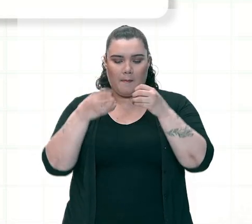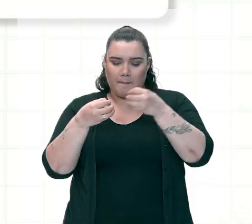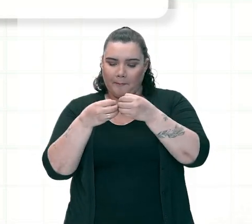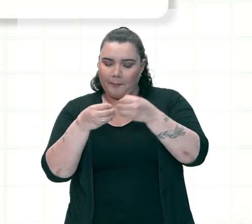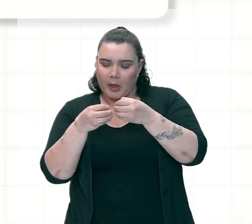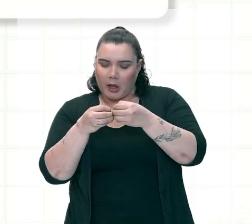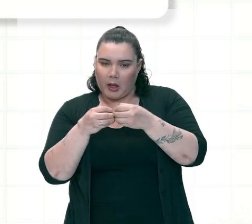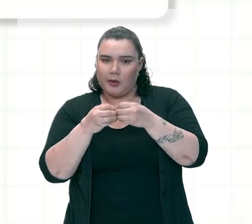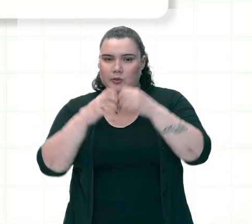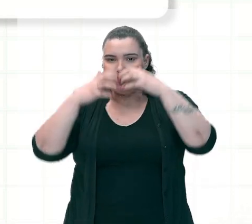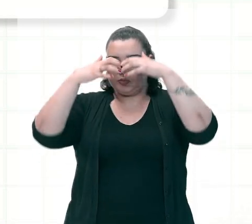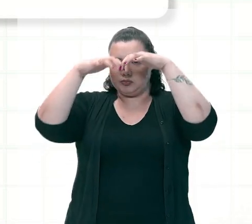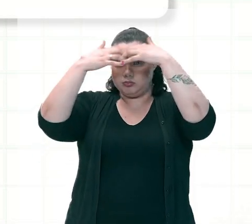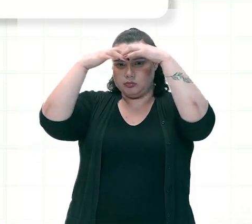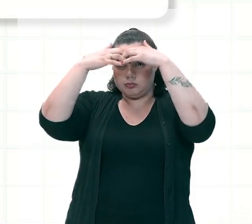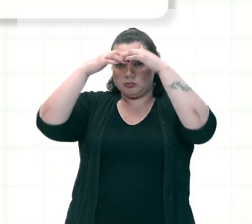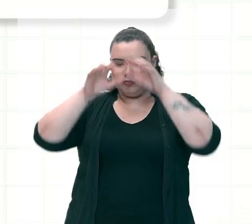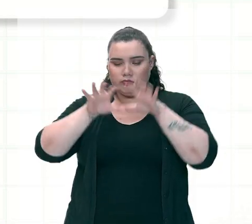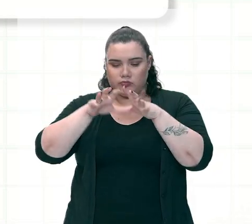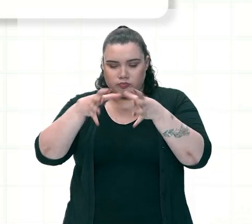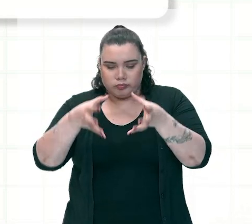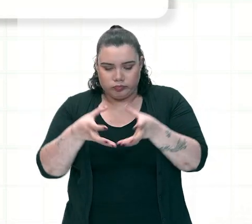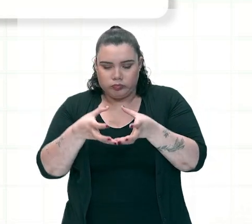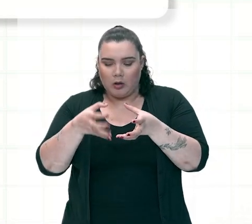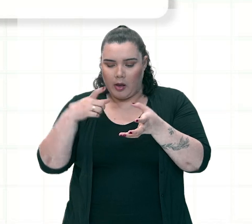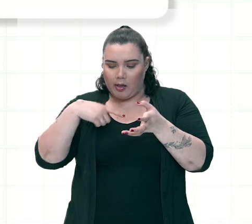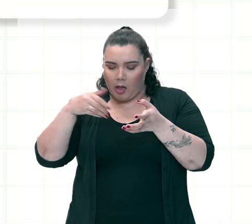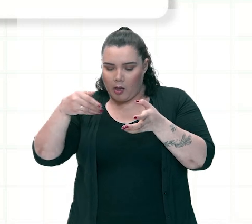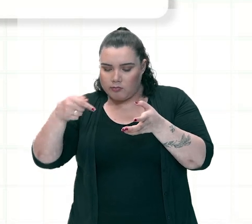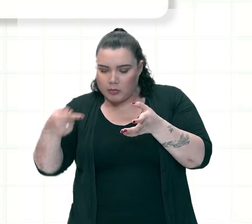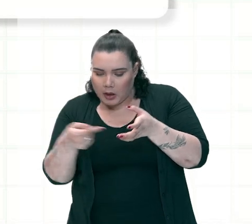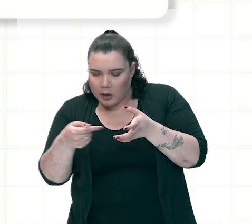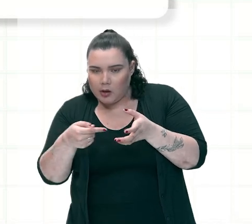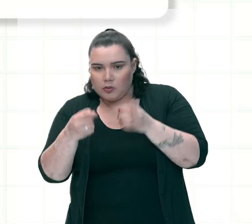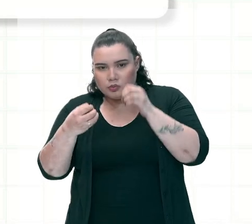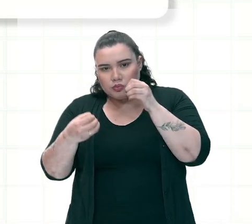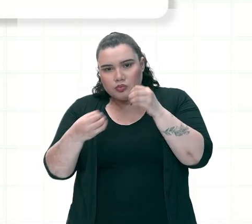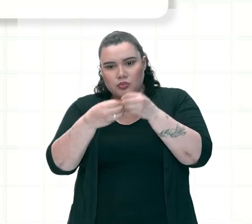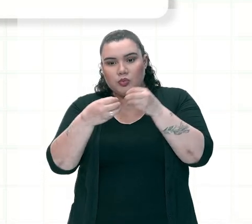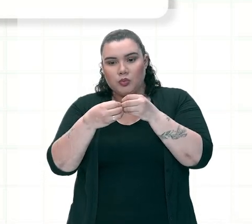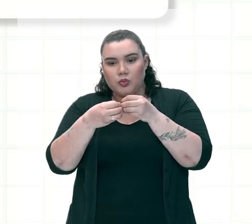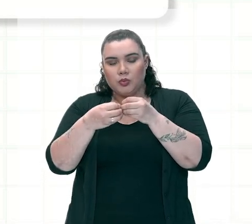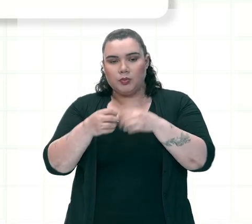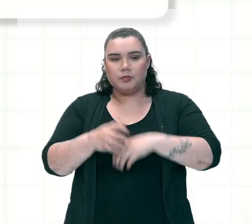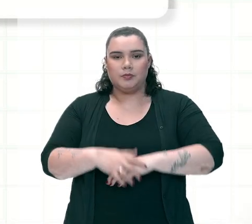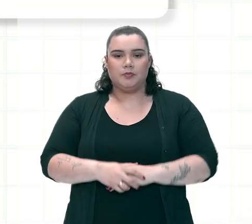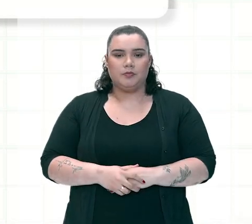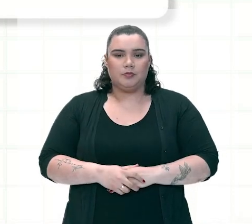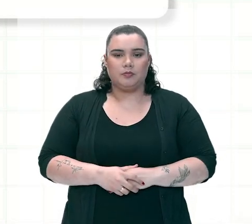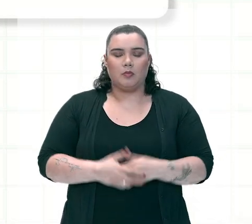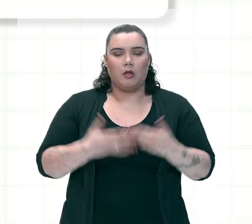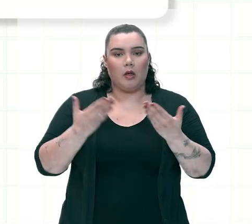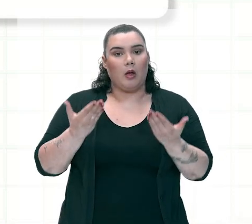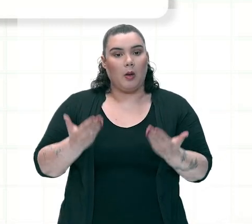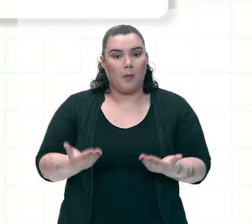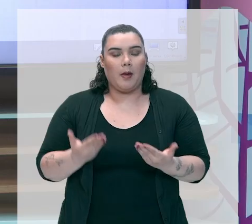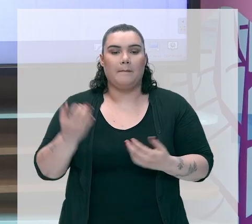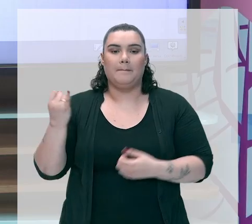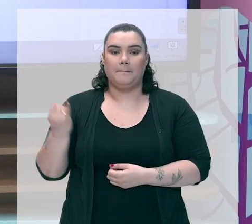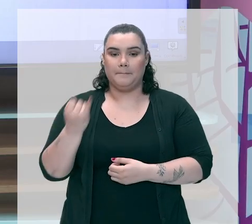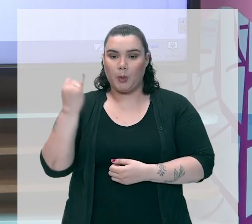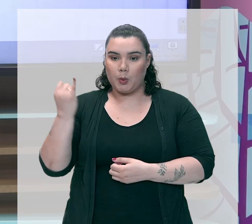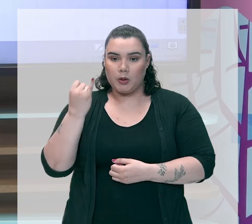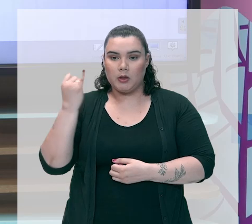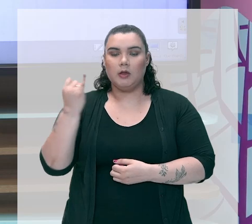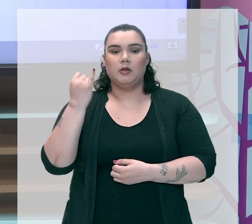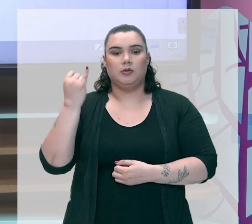ao hipotálamo, a nossa glândula pineal, né? Então, como eu falei, para quem quer ter uma boa noite de sono, é importante,